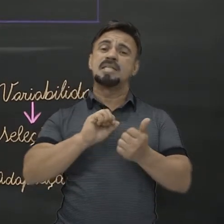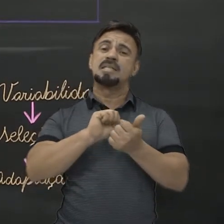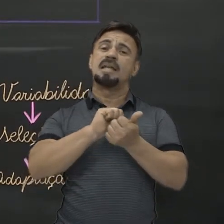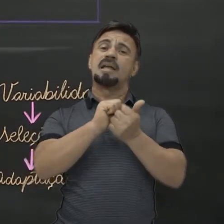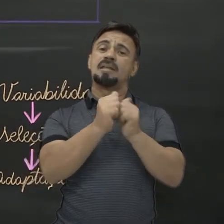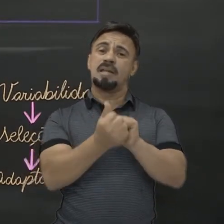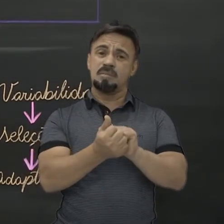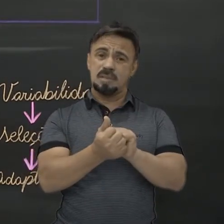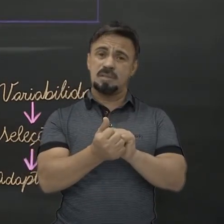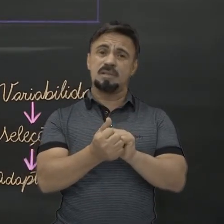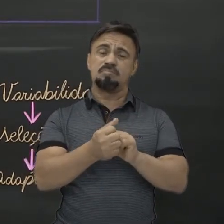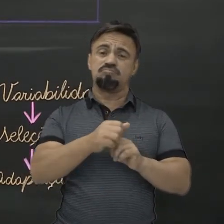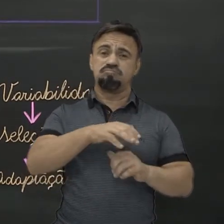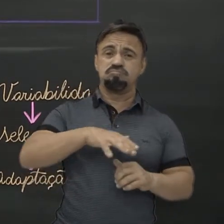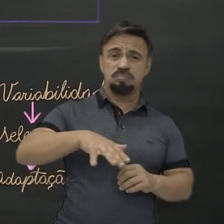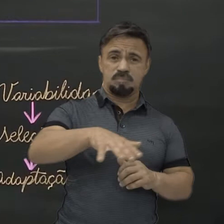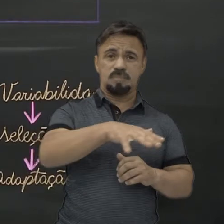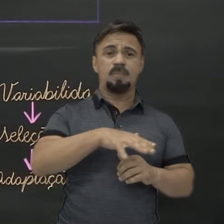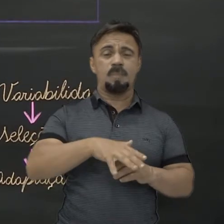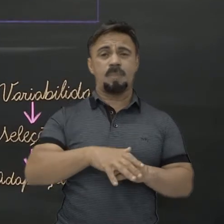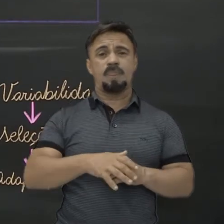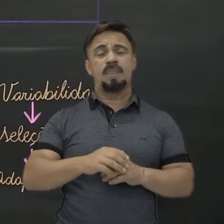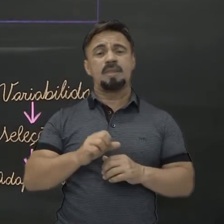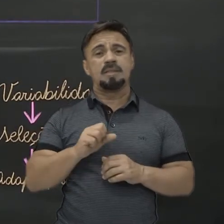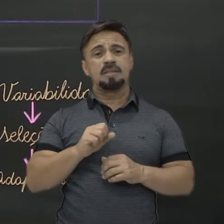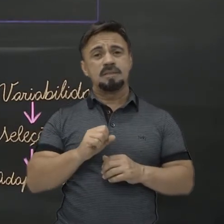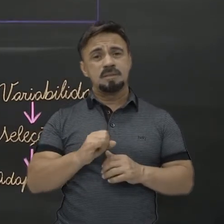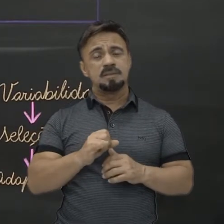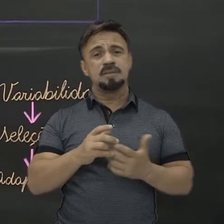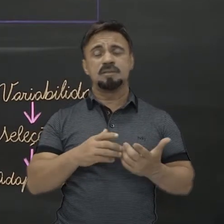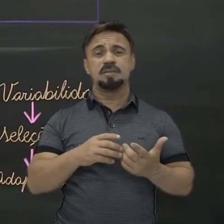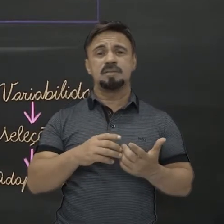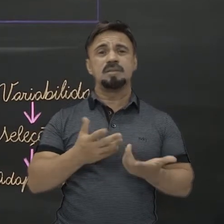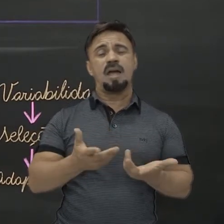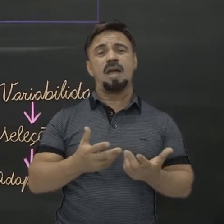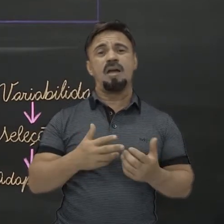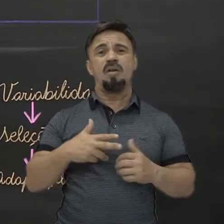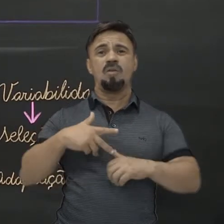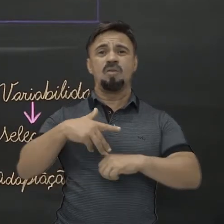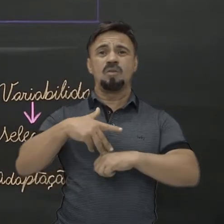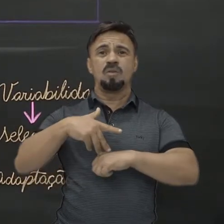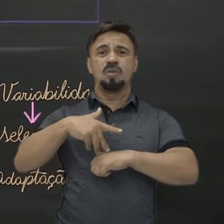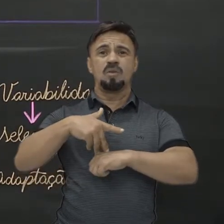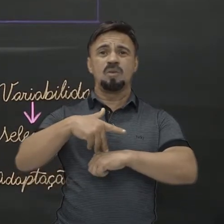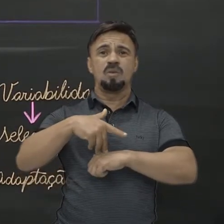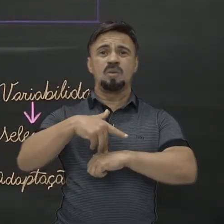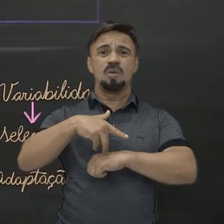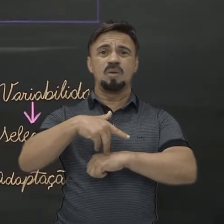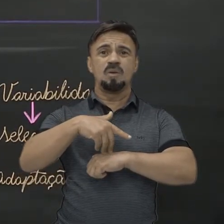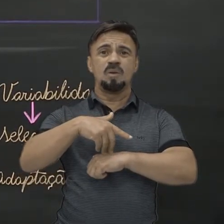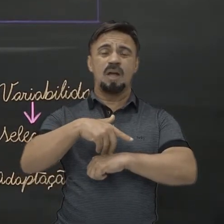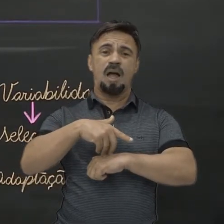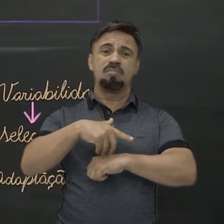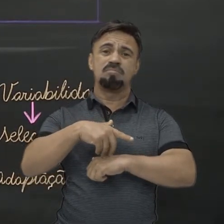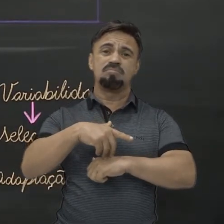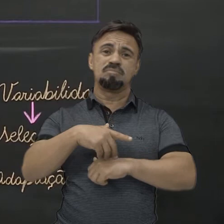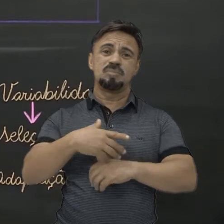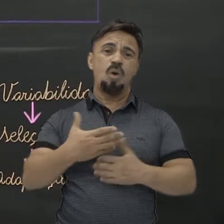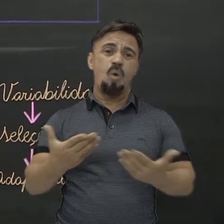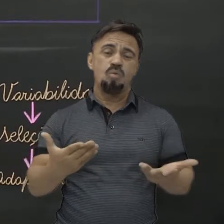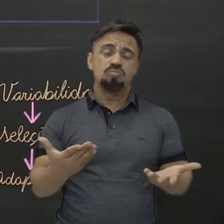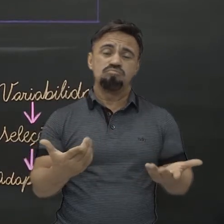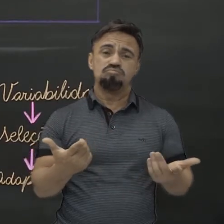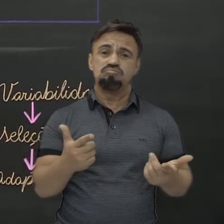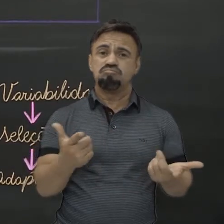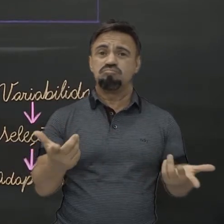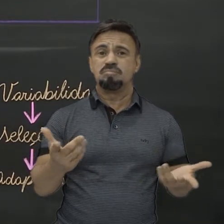àquele meio, àquela circunstância. Se fosse assim, os dinossauros tinham que estar aí, correto? Afinal, os dinossauros eram mais fortes do que